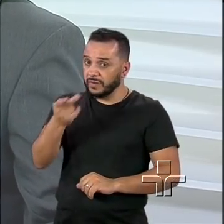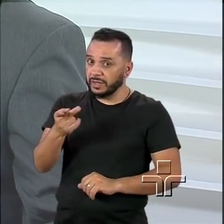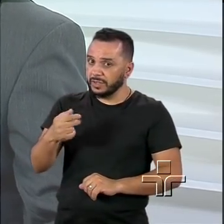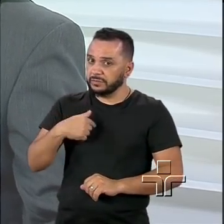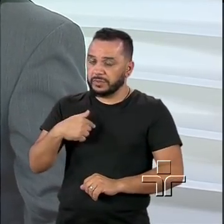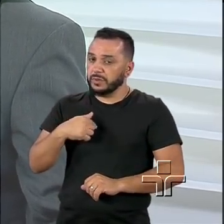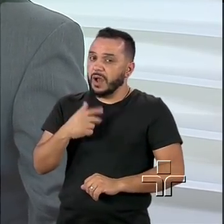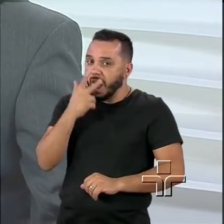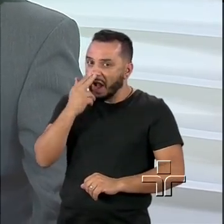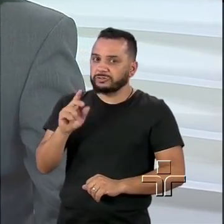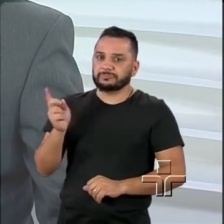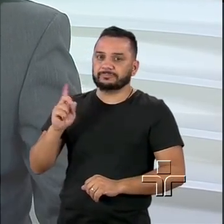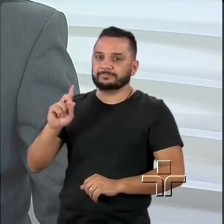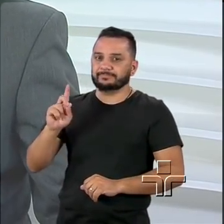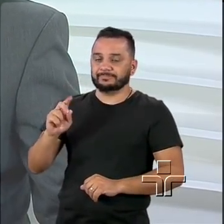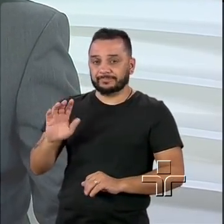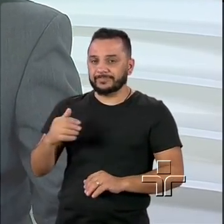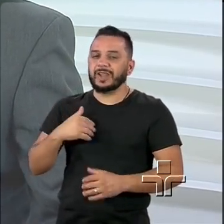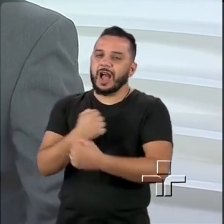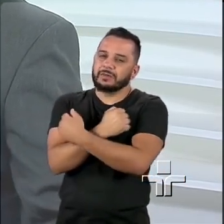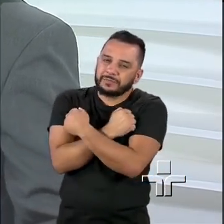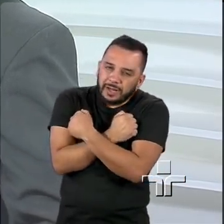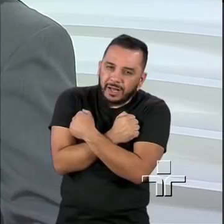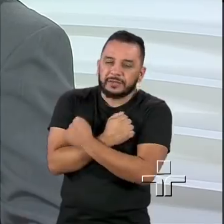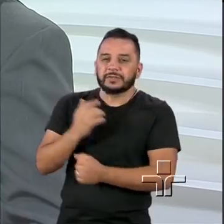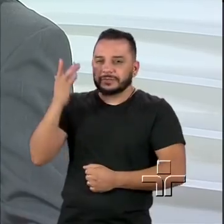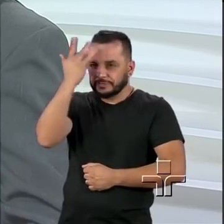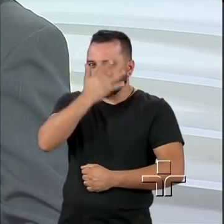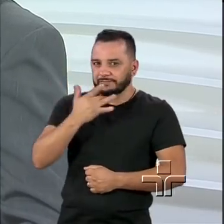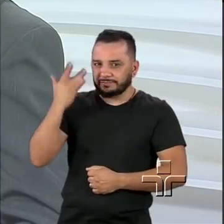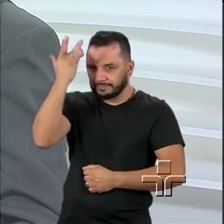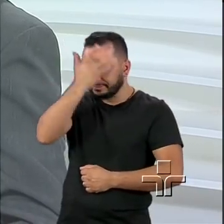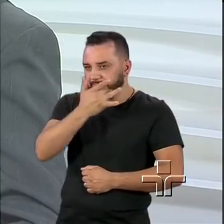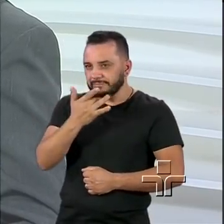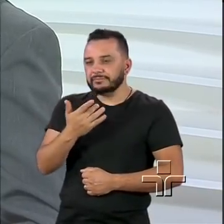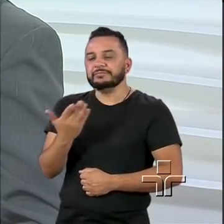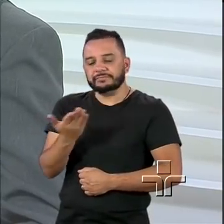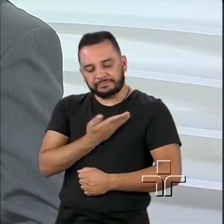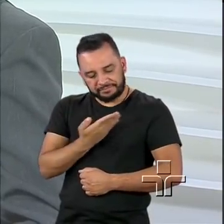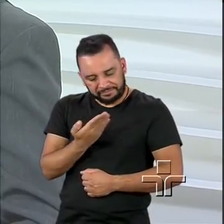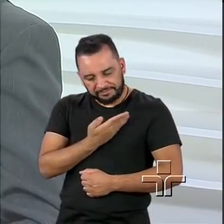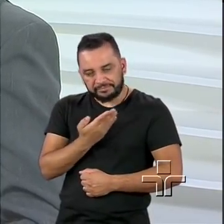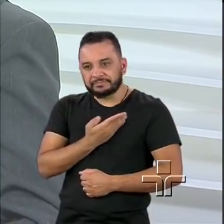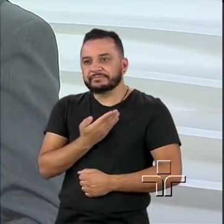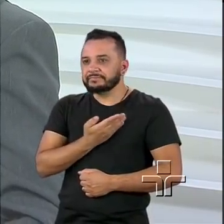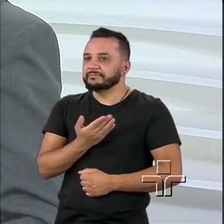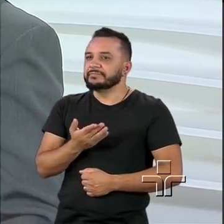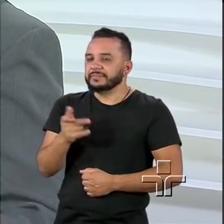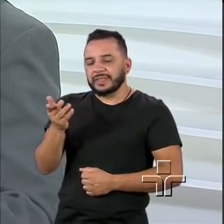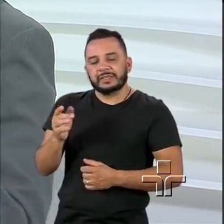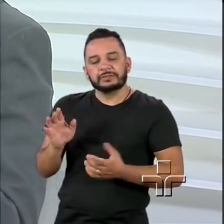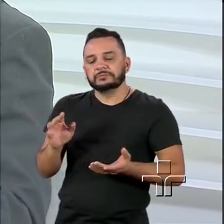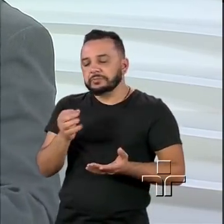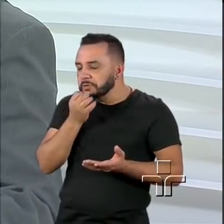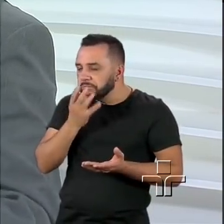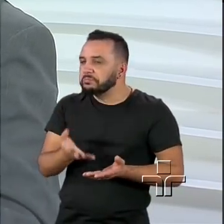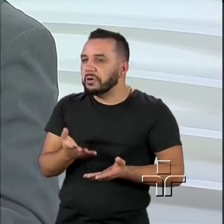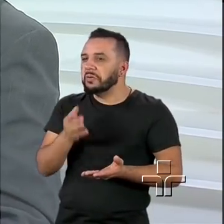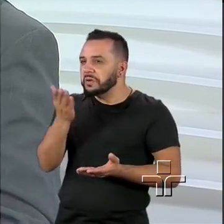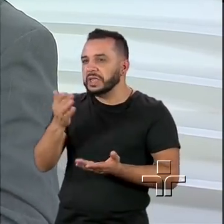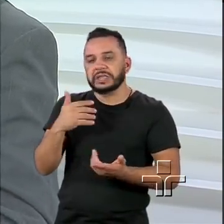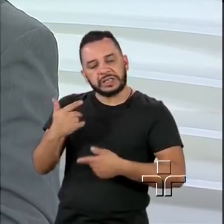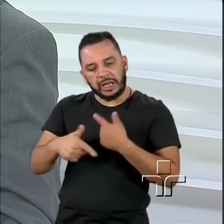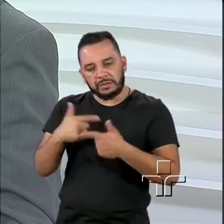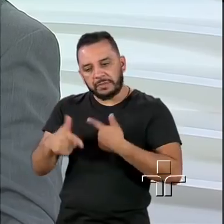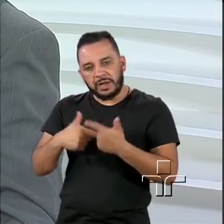não. Um abraço ao Fernando Haddad, grande companheiro, grande dirigente, estava fazendo um trabalho